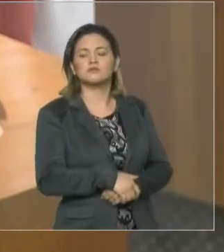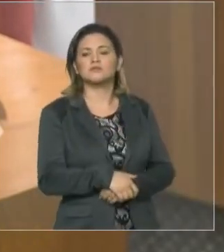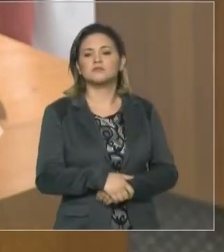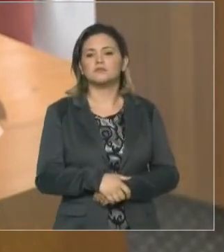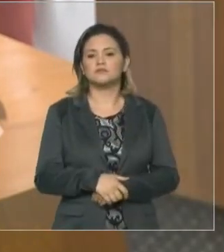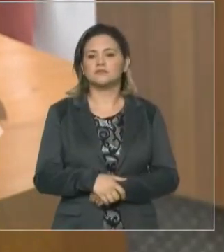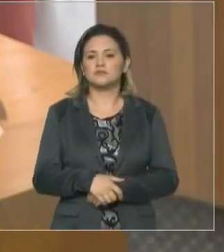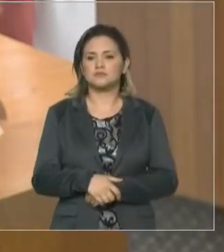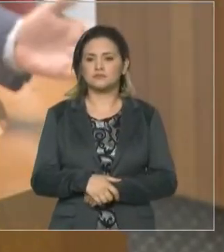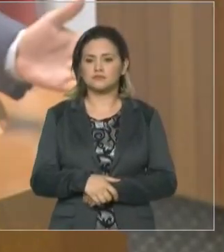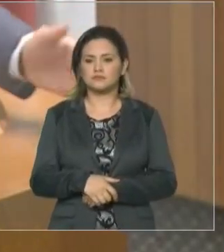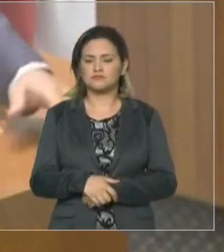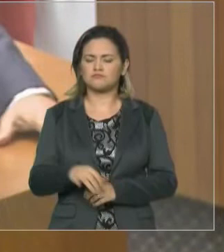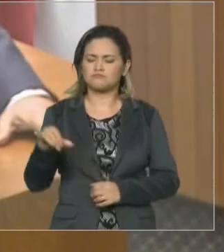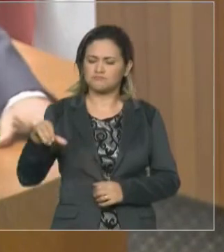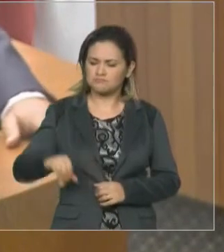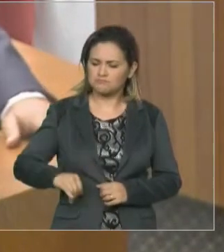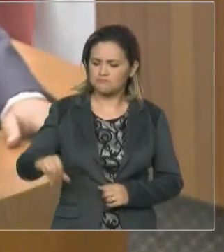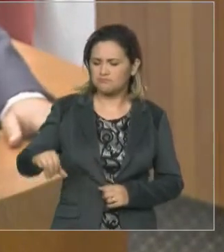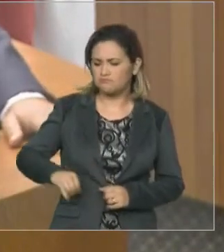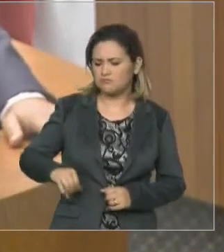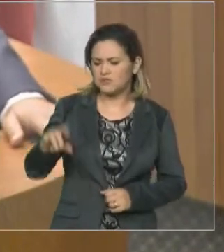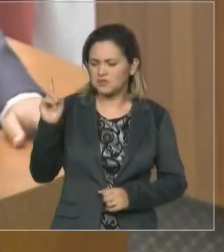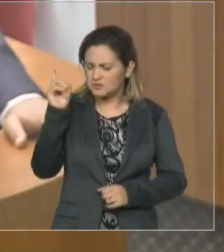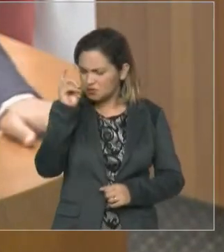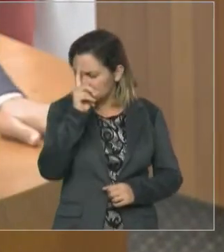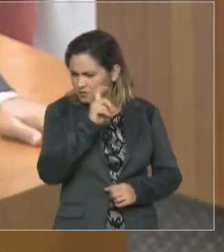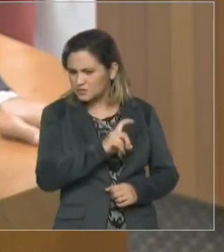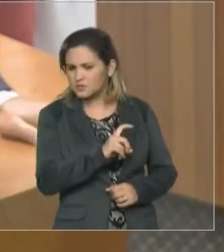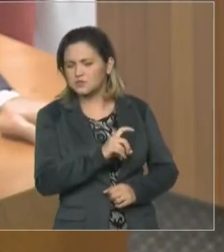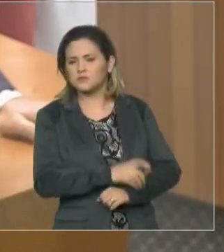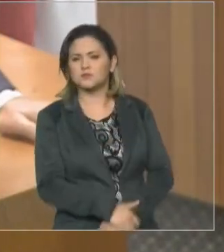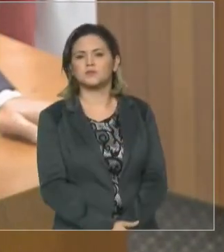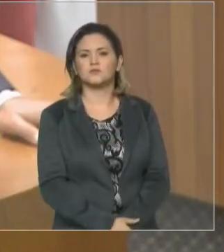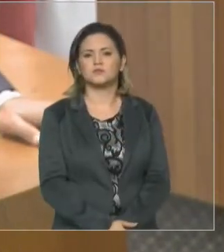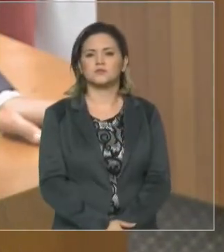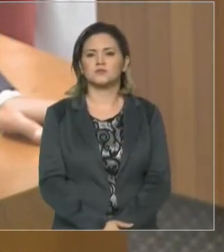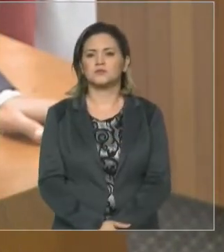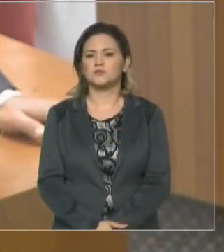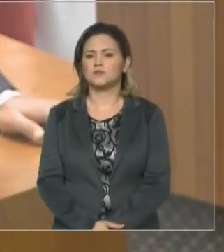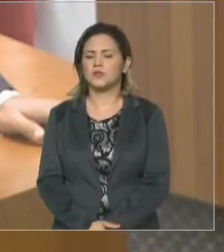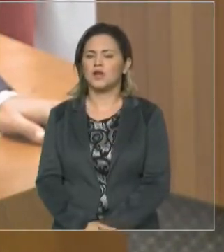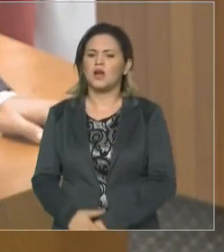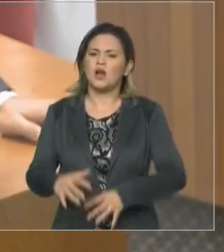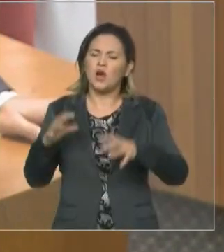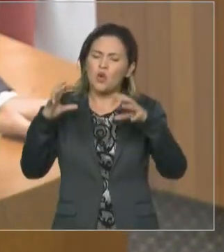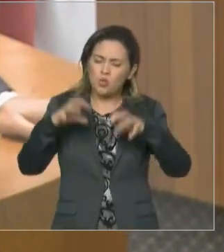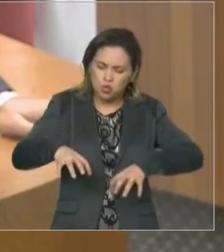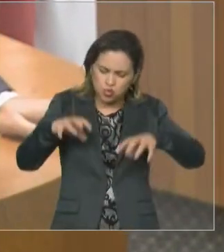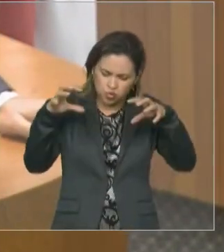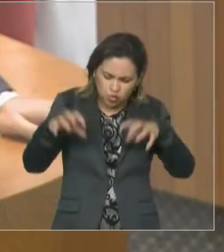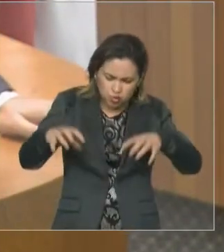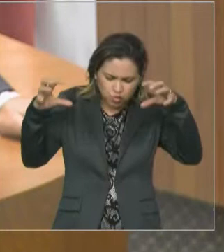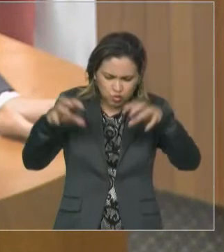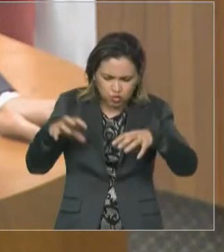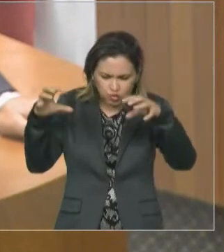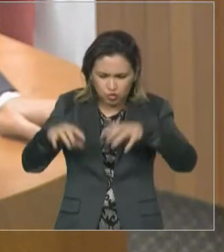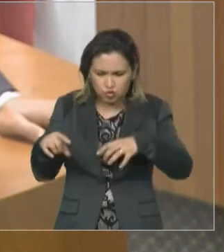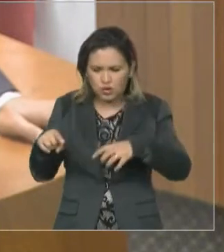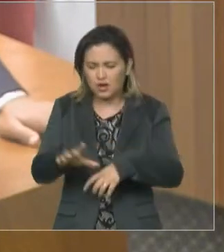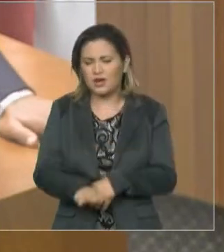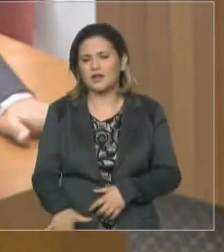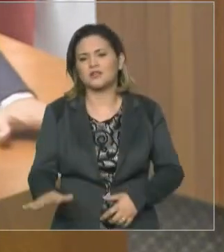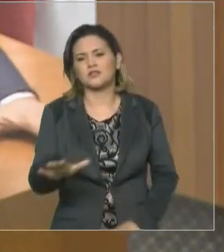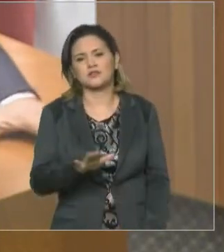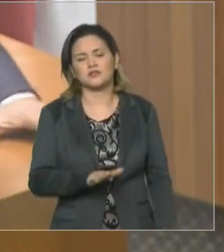dificuldades, sofrimento, desde as grandes chuvas que caíram na nossa região e